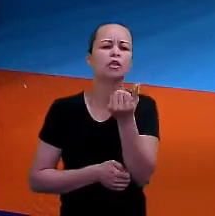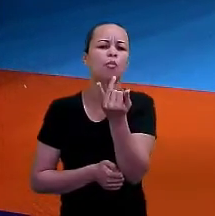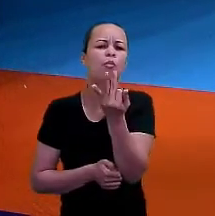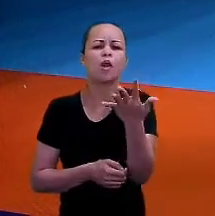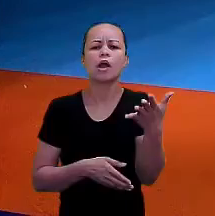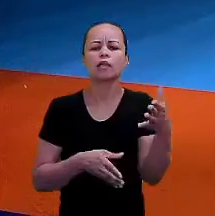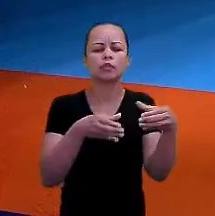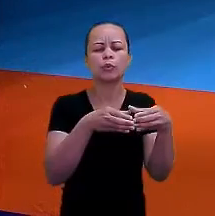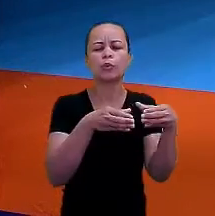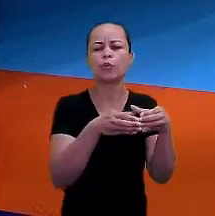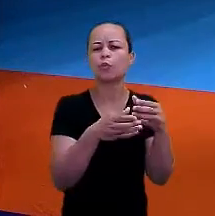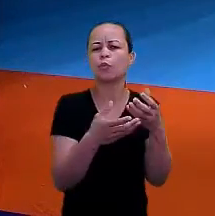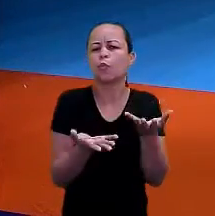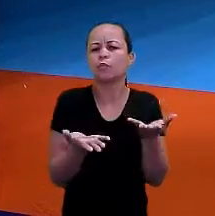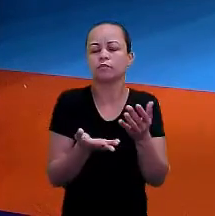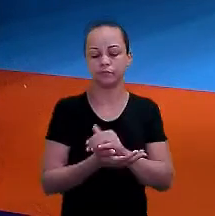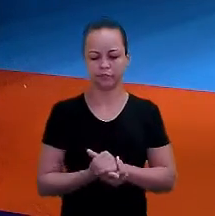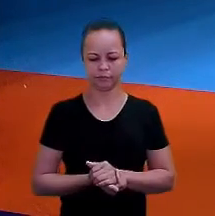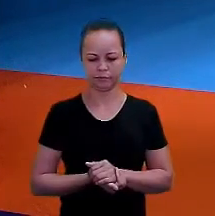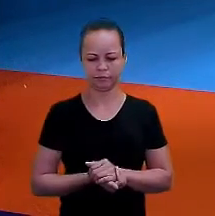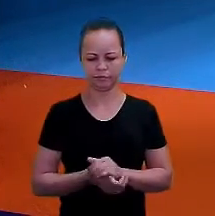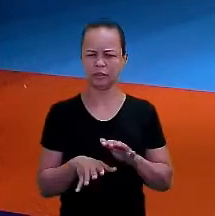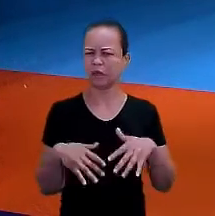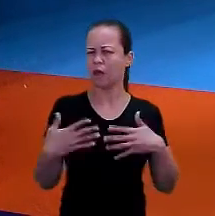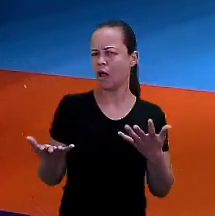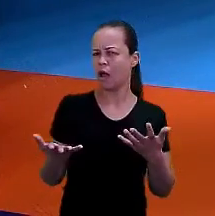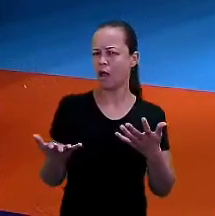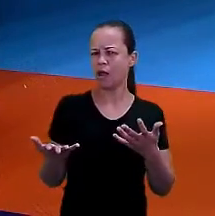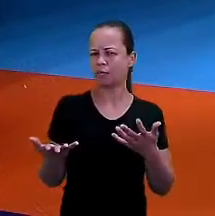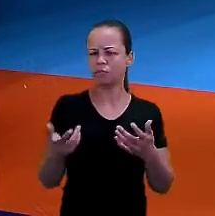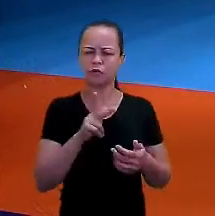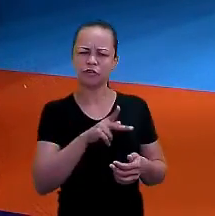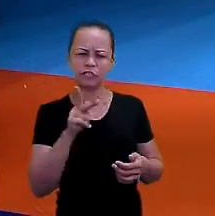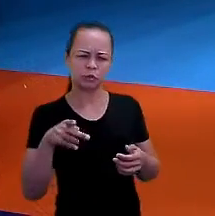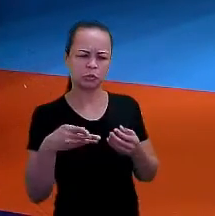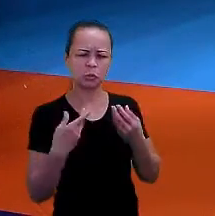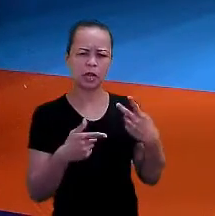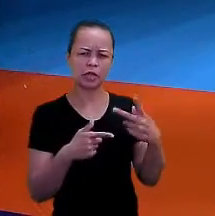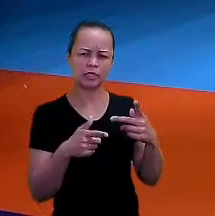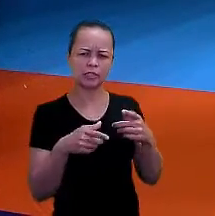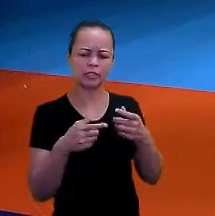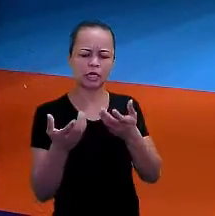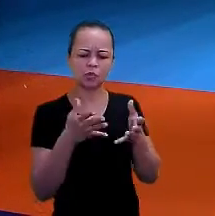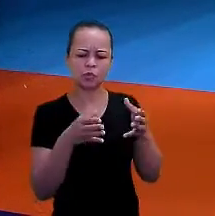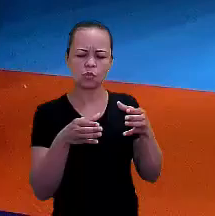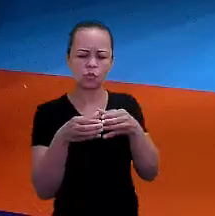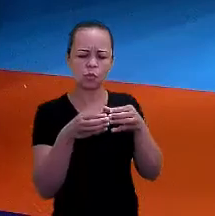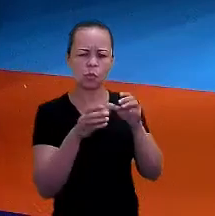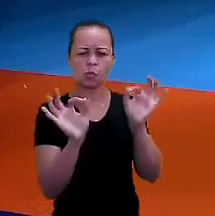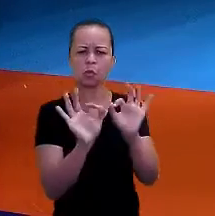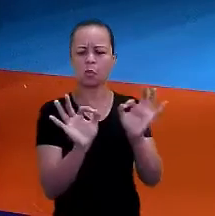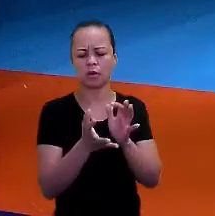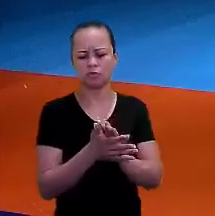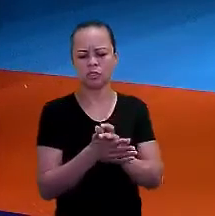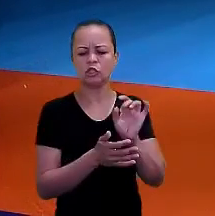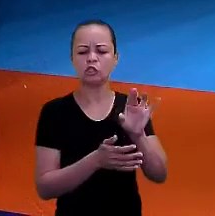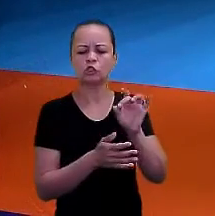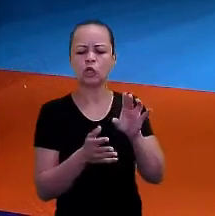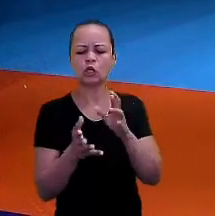Ah, professora, esse dado não está no gráfico, como é que eu vou saber? Porque aqui só tem desenho,